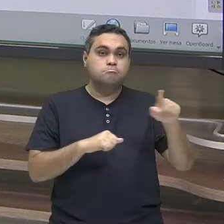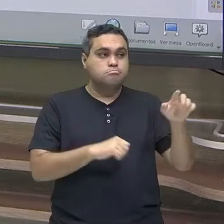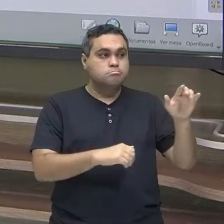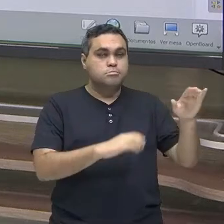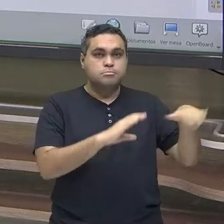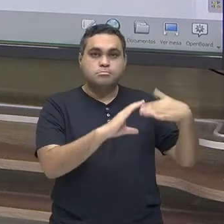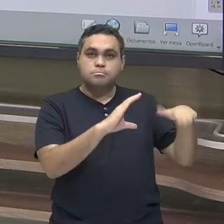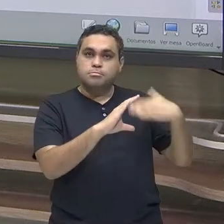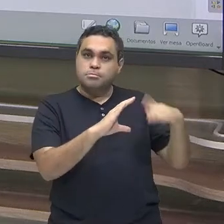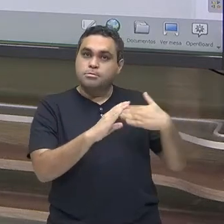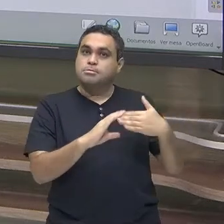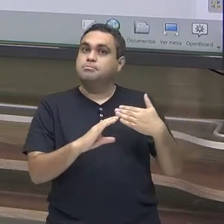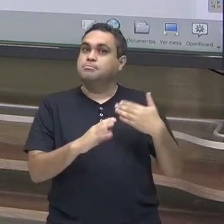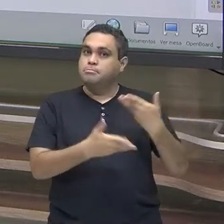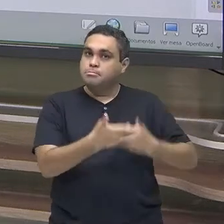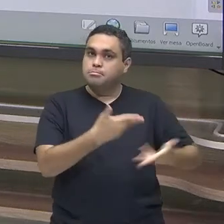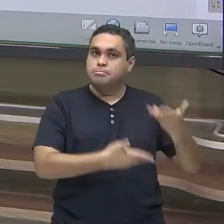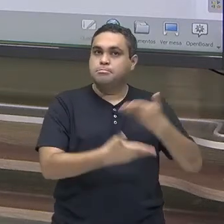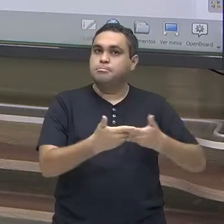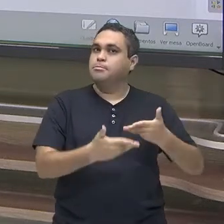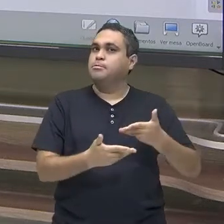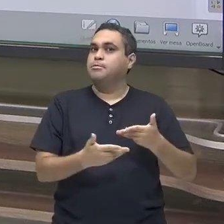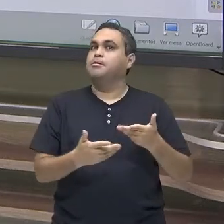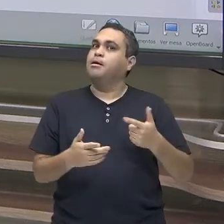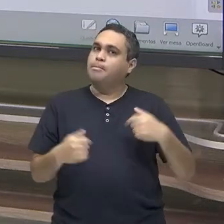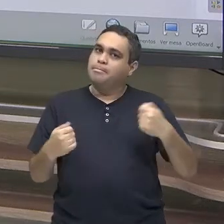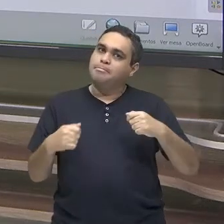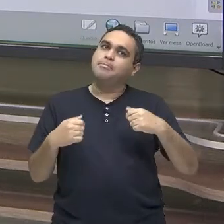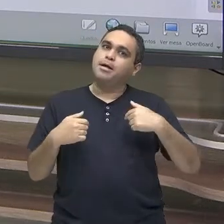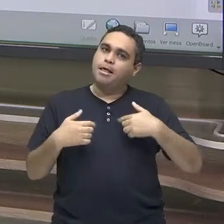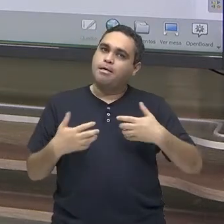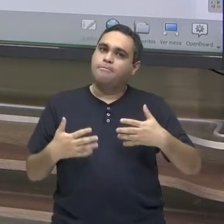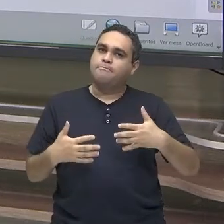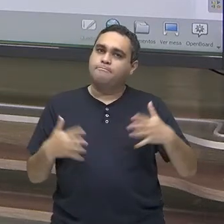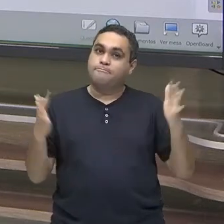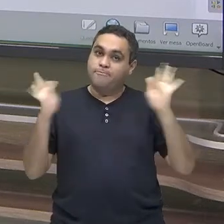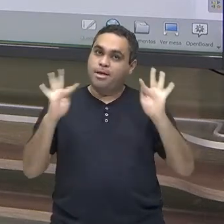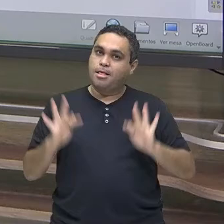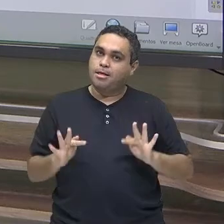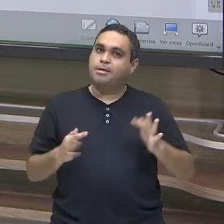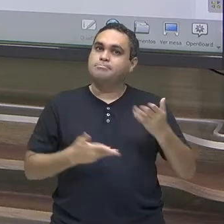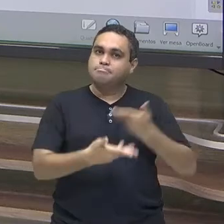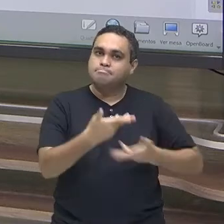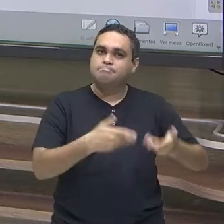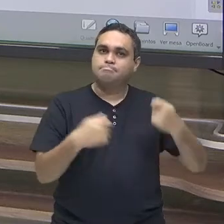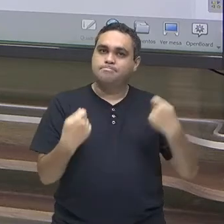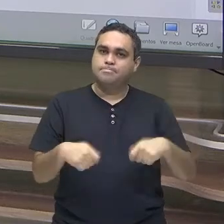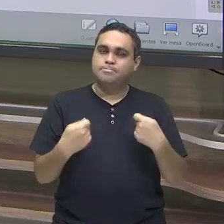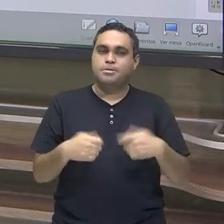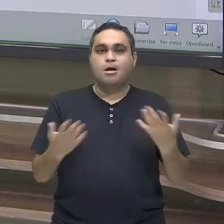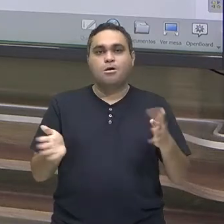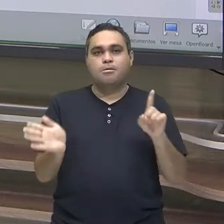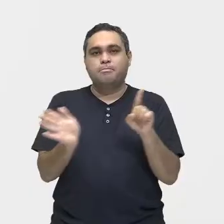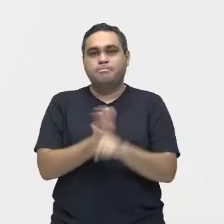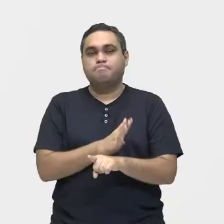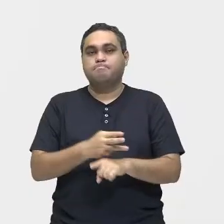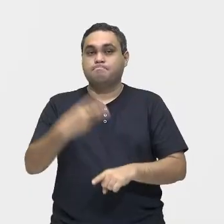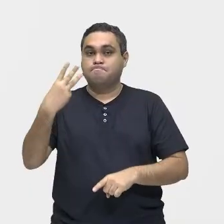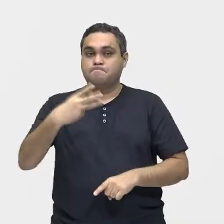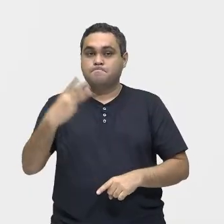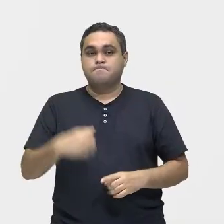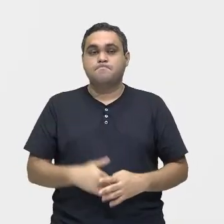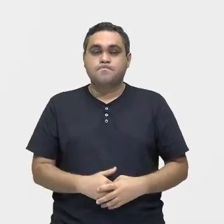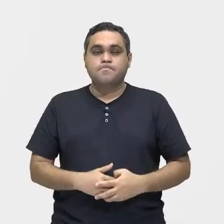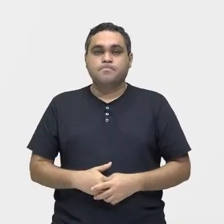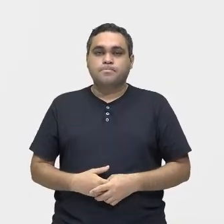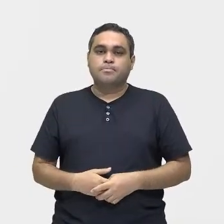dos meus queridos. Vamos lá, gente, me façam feliz hoje, participem! E vamos para a nossa terceira questão. Olha